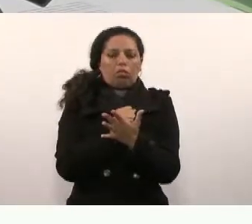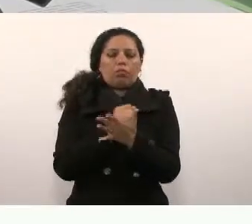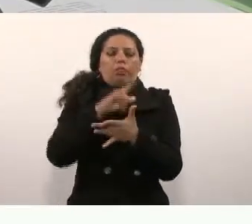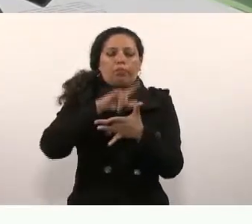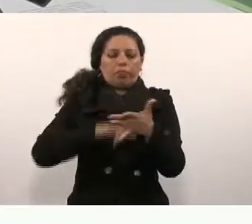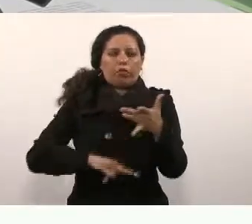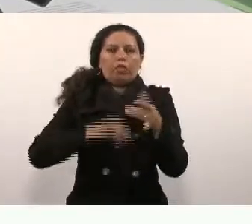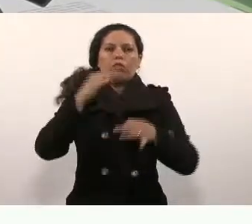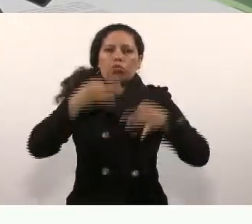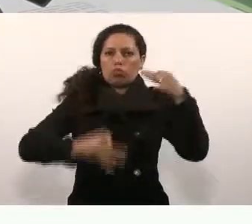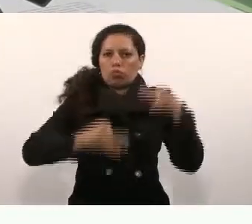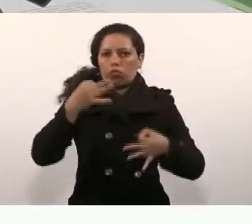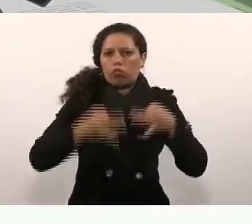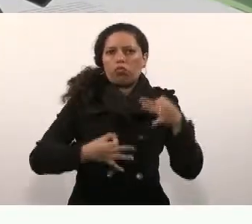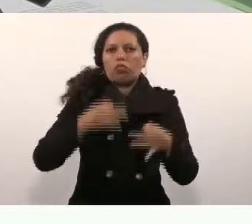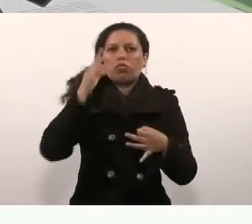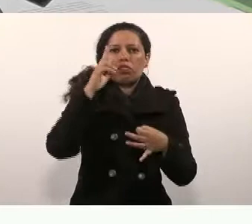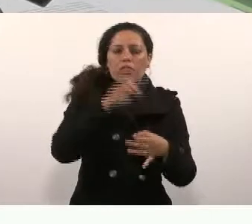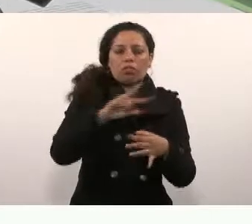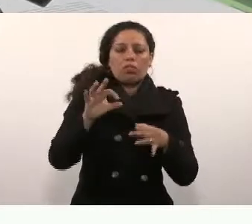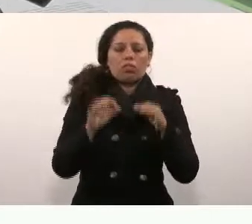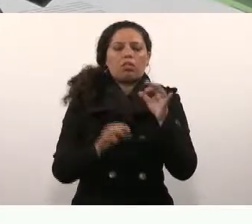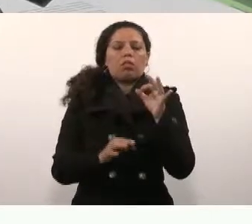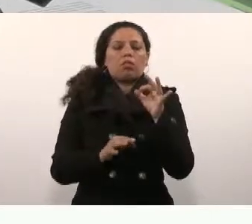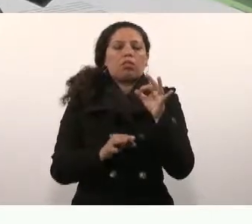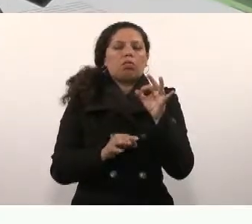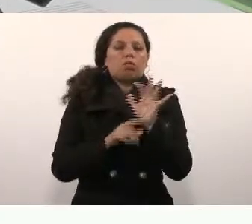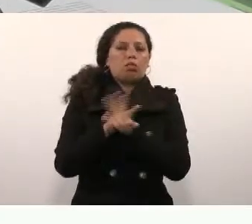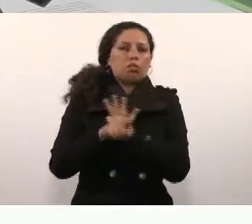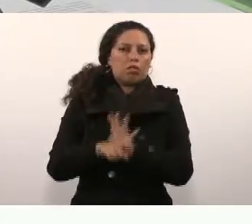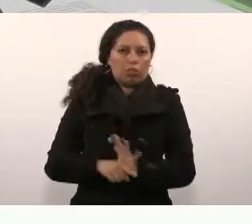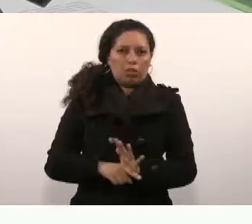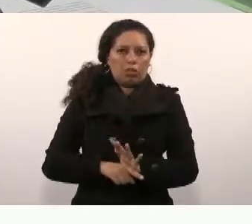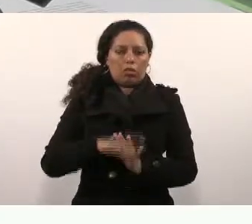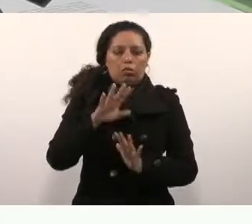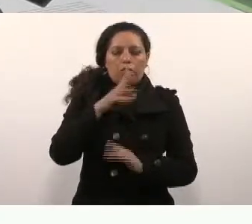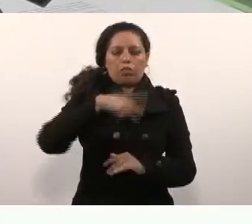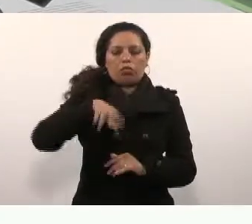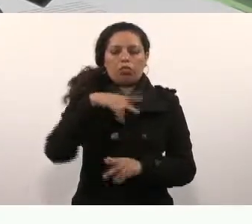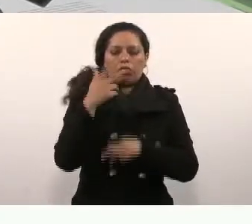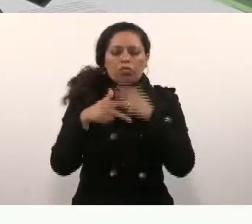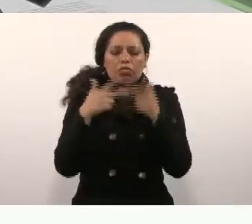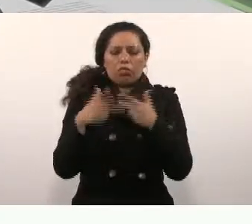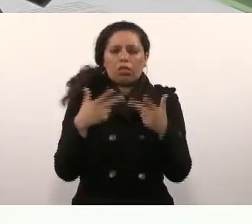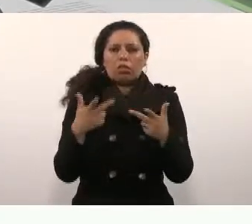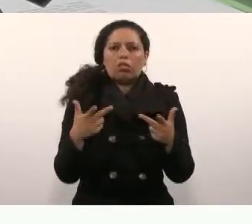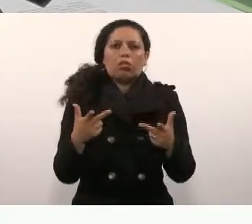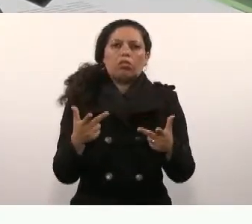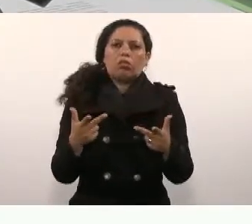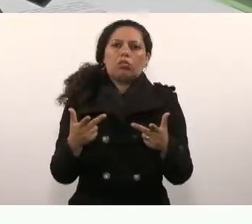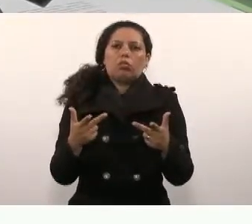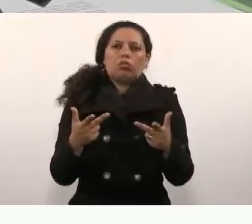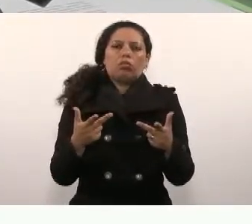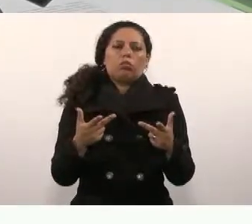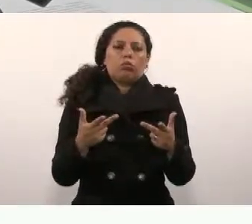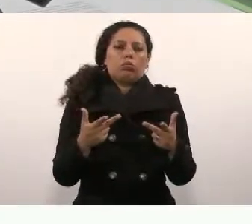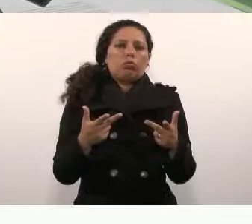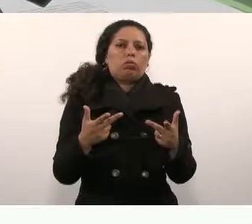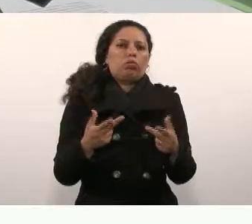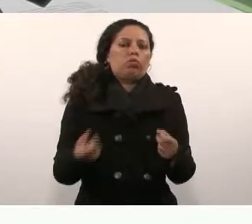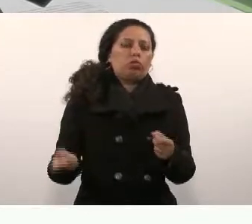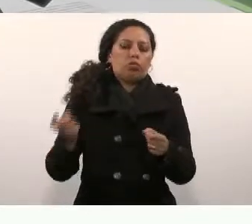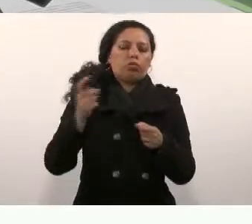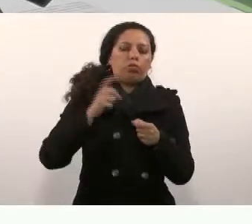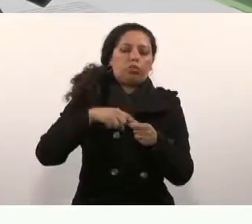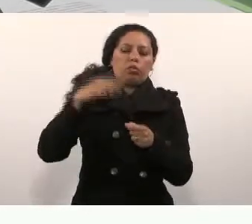processos judiciais. Mas objetivamente é o seguinte: ninguém questiona aqui, ninguém quer retroceder